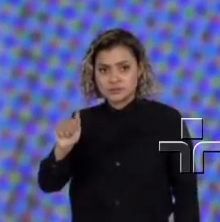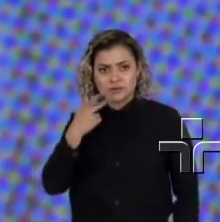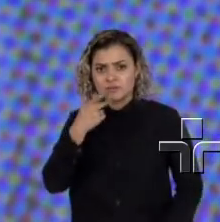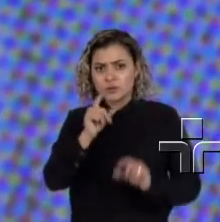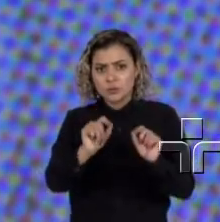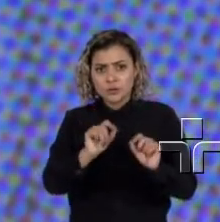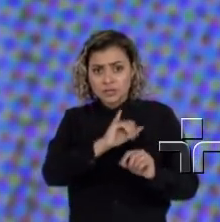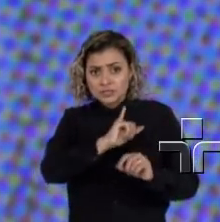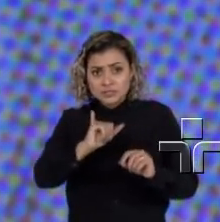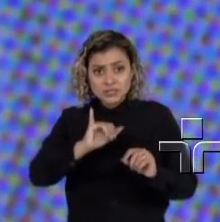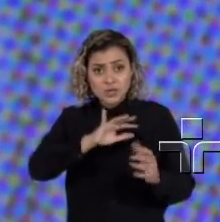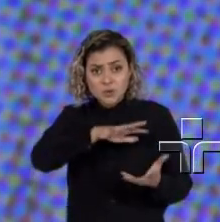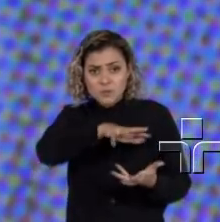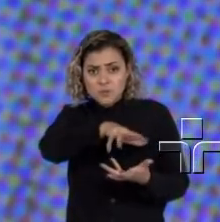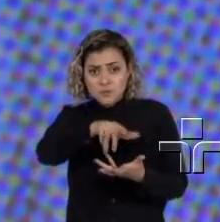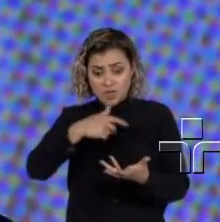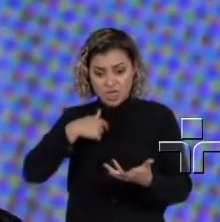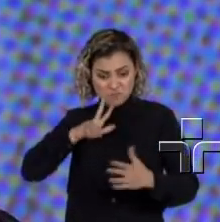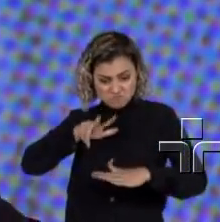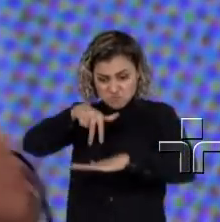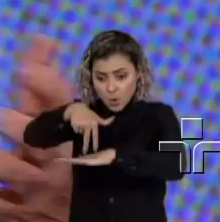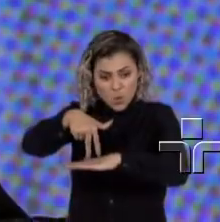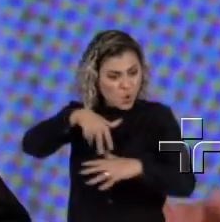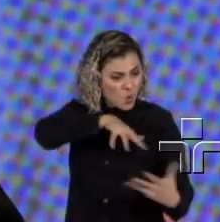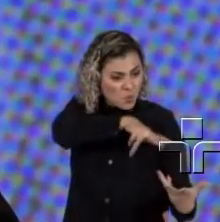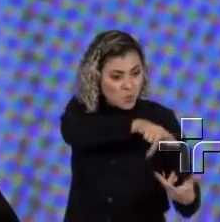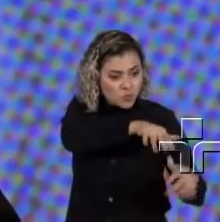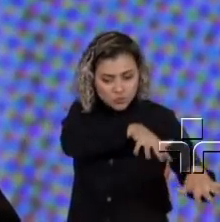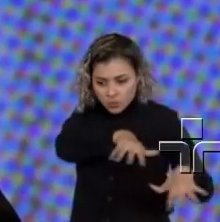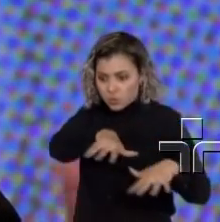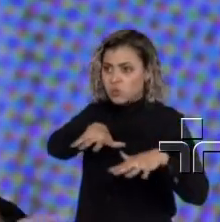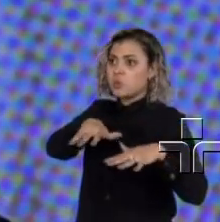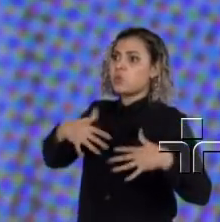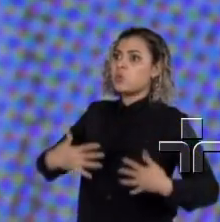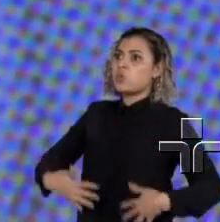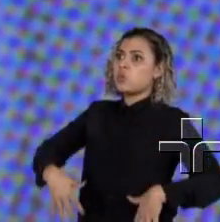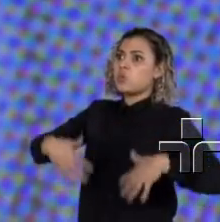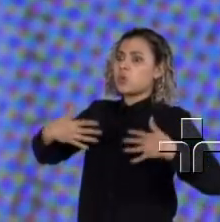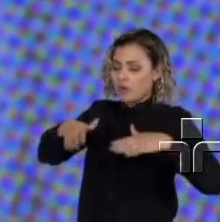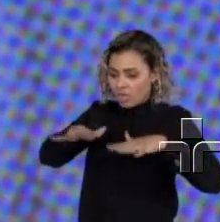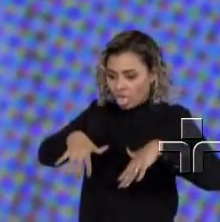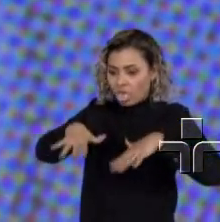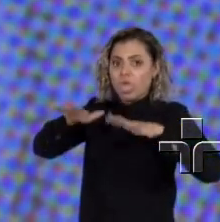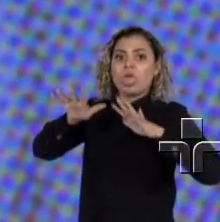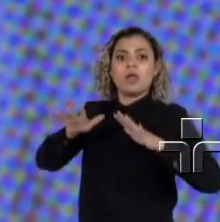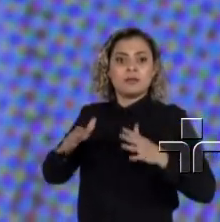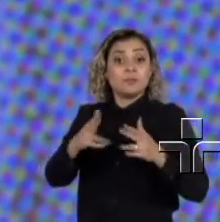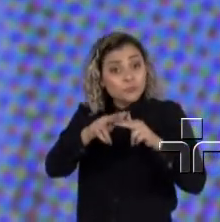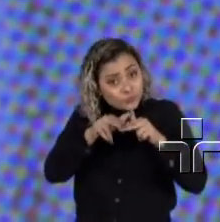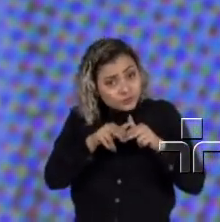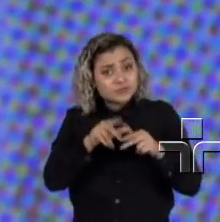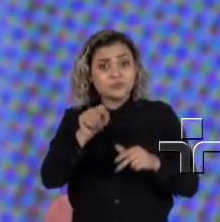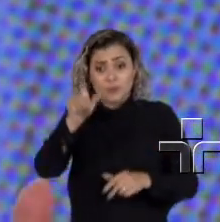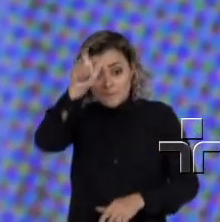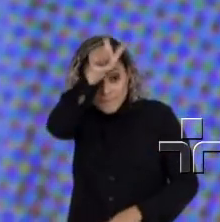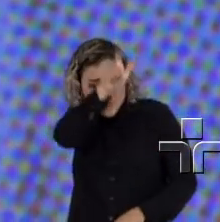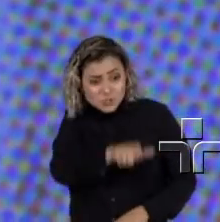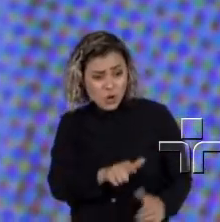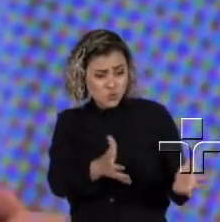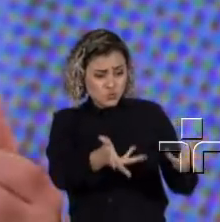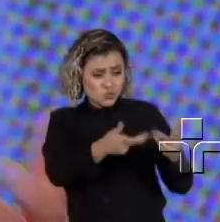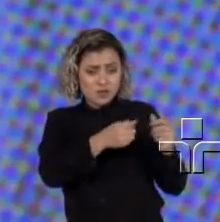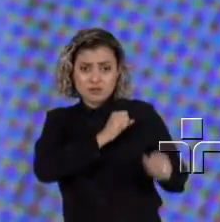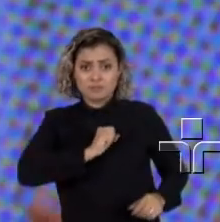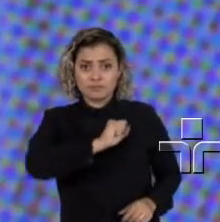mundo se levanta com ele. Quer dizer, maior poder impossível, né? Falou, tem esse personagem, tem um outro personagem